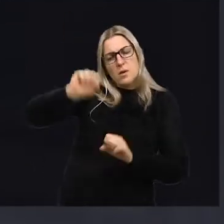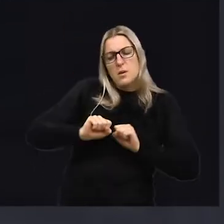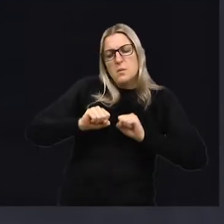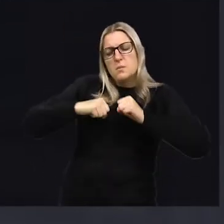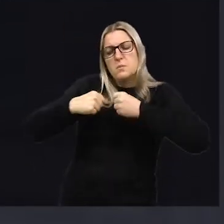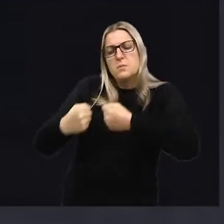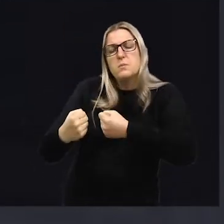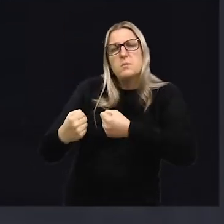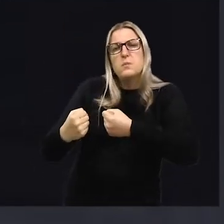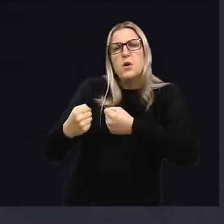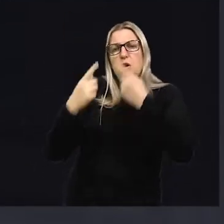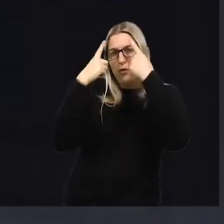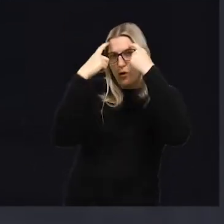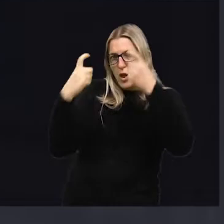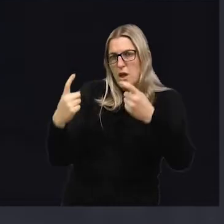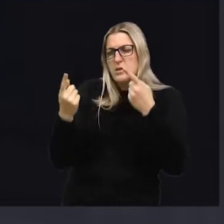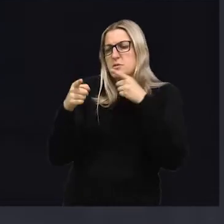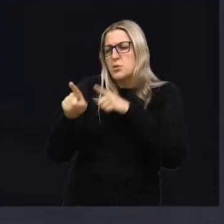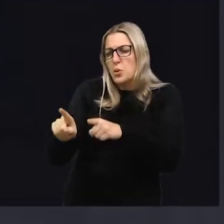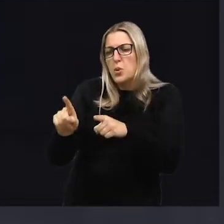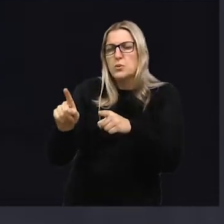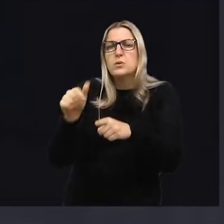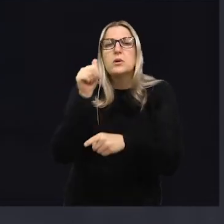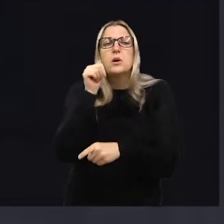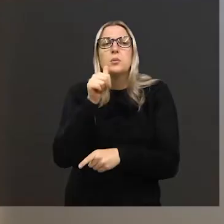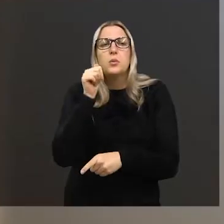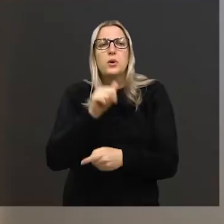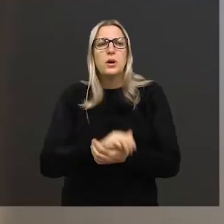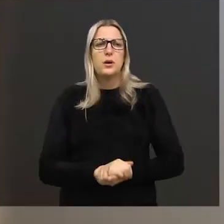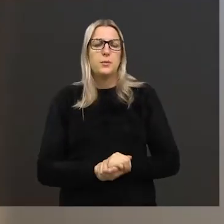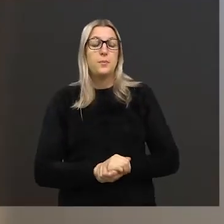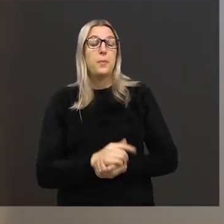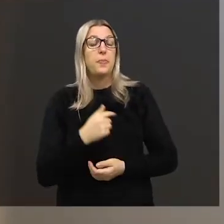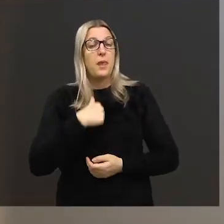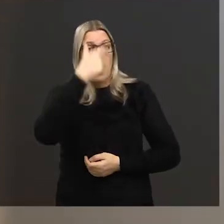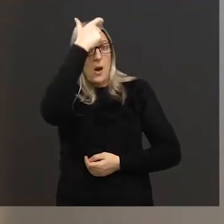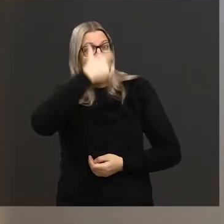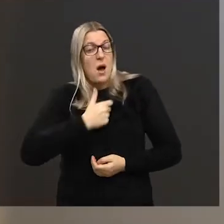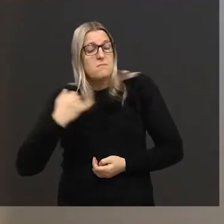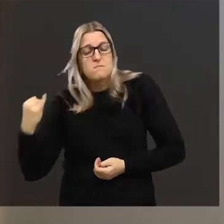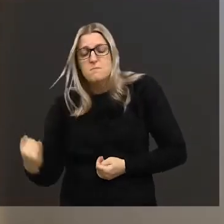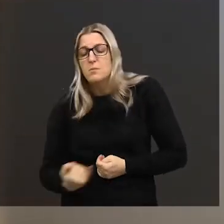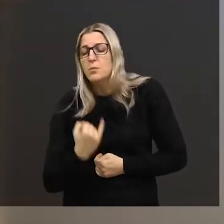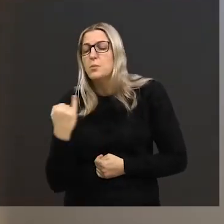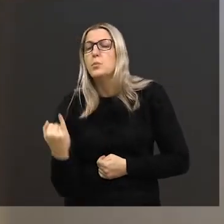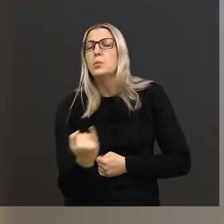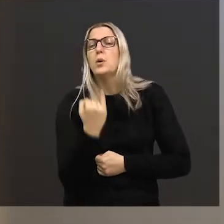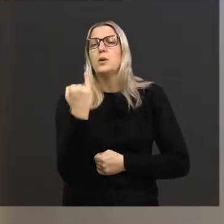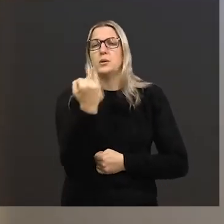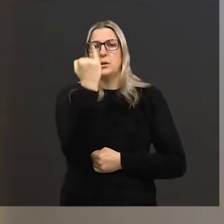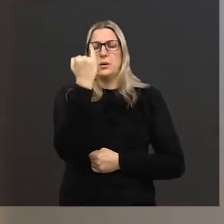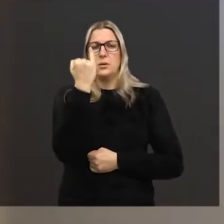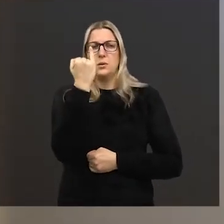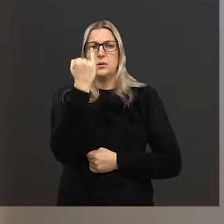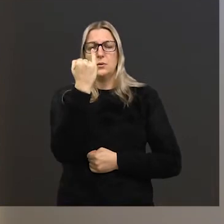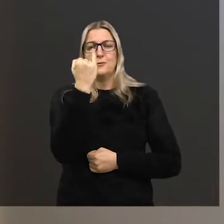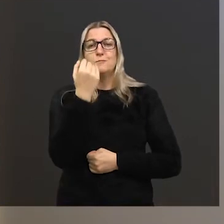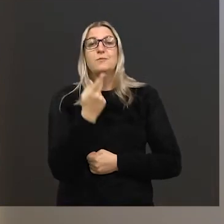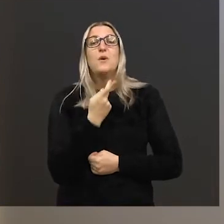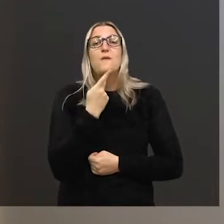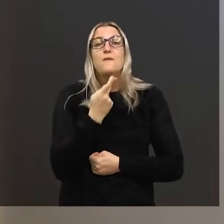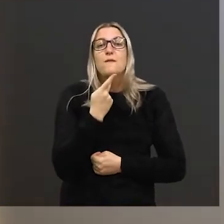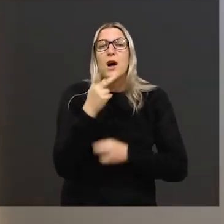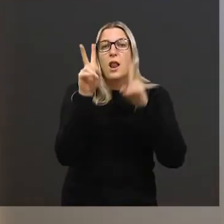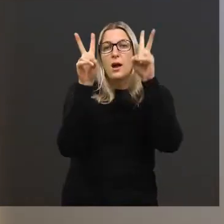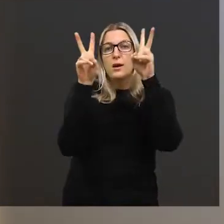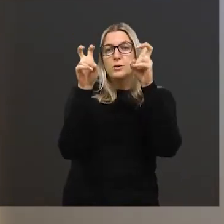os casos de violência doméstica e familiar contra a mulher. Eu considero muito importante que cada vez mais